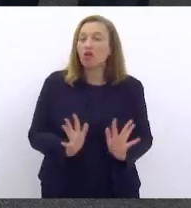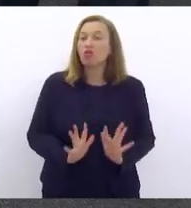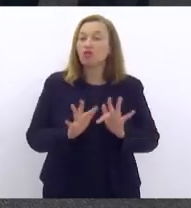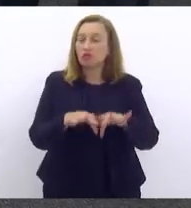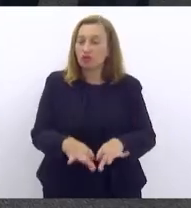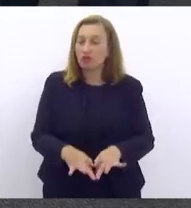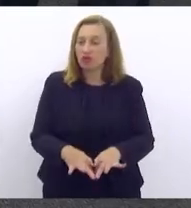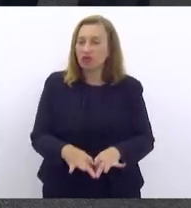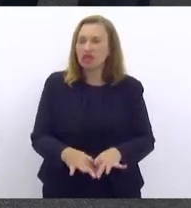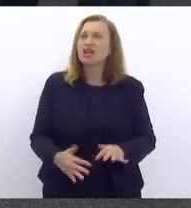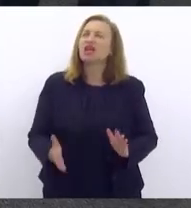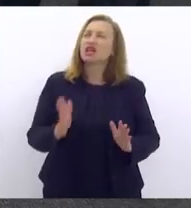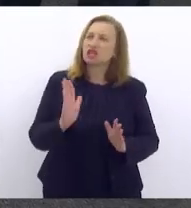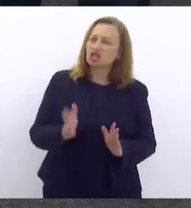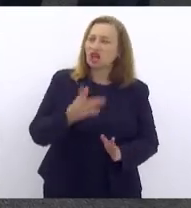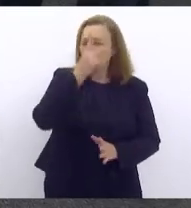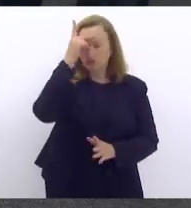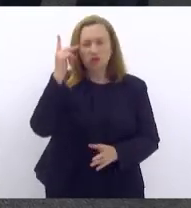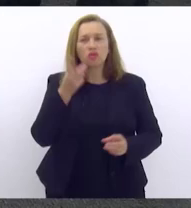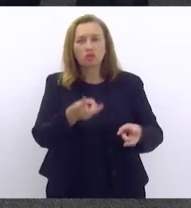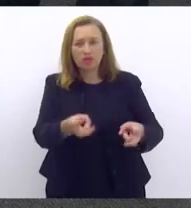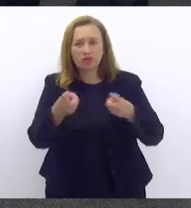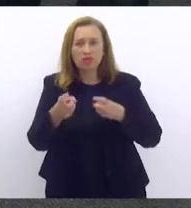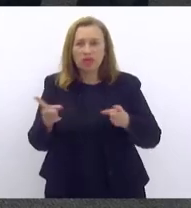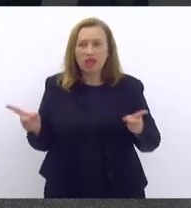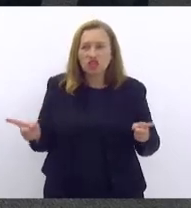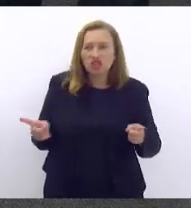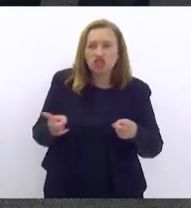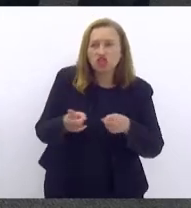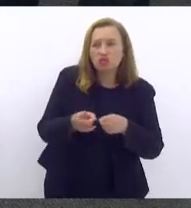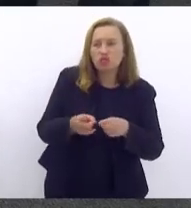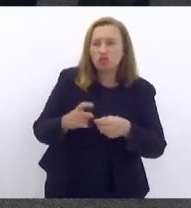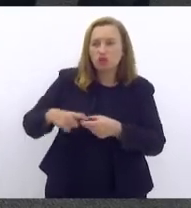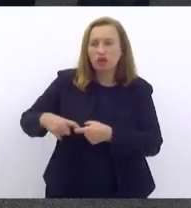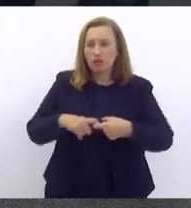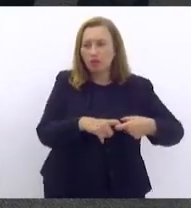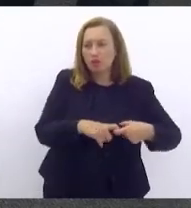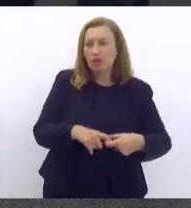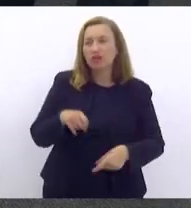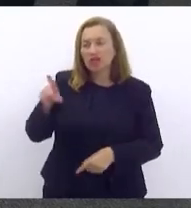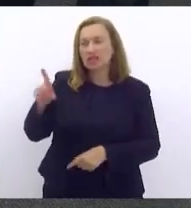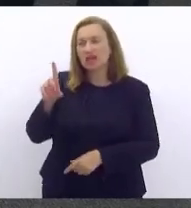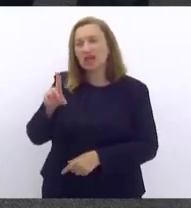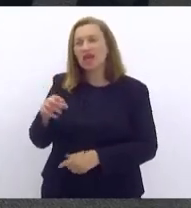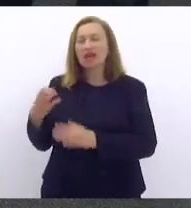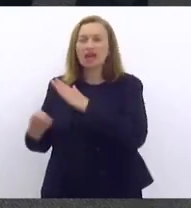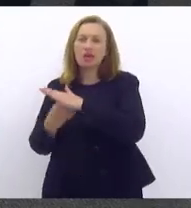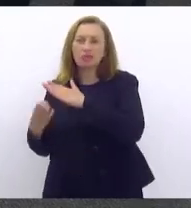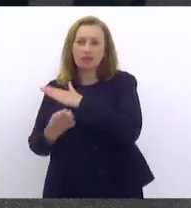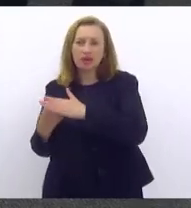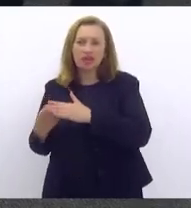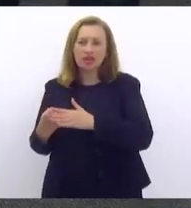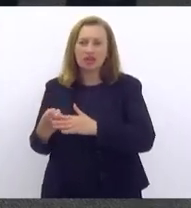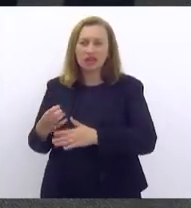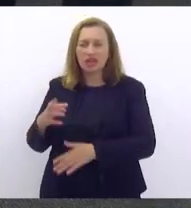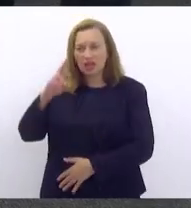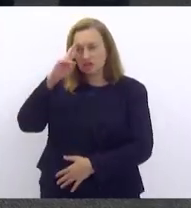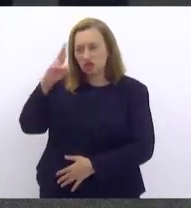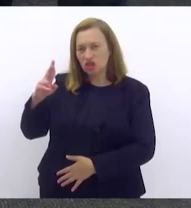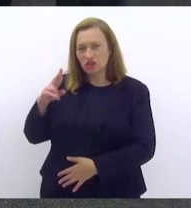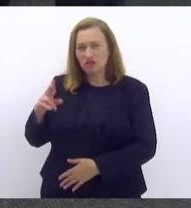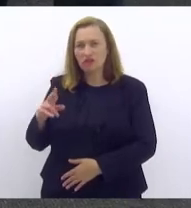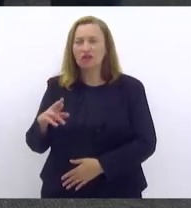que as pessoas já têm percebido a redução dos reboques, sobretudo dessa empresa que era a cabeça dessa